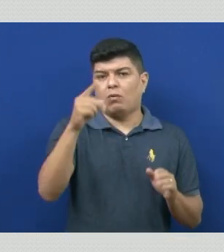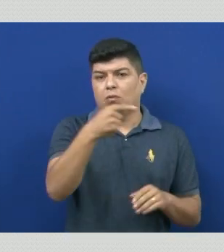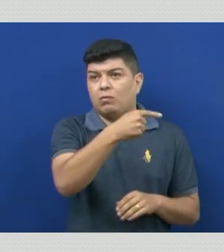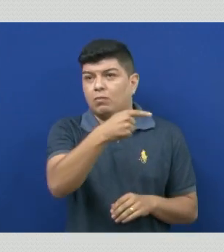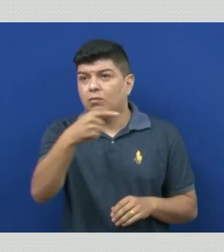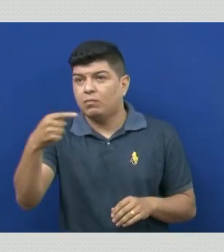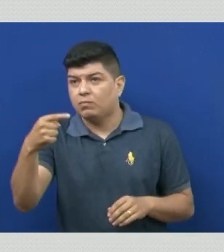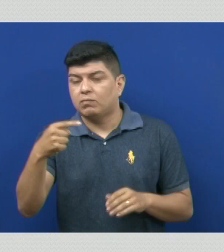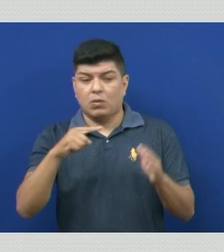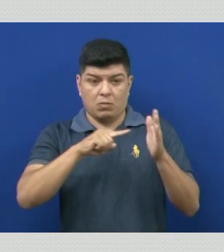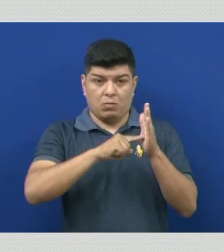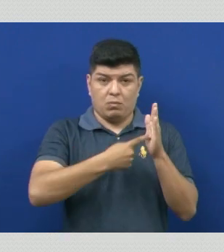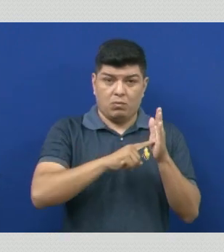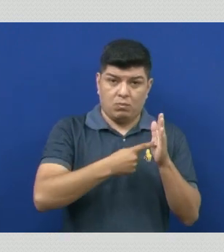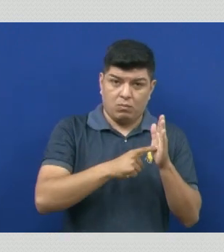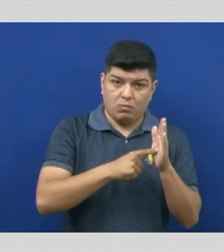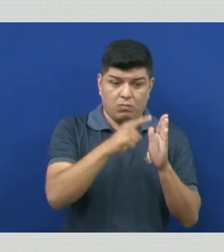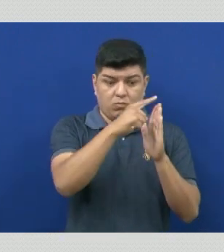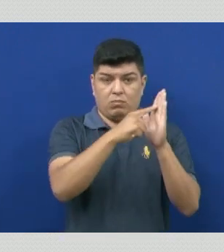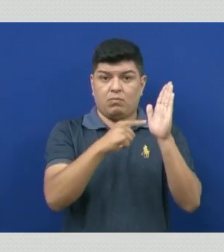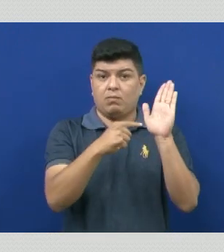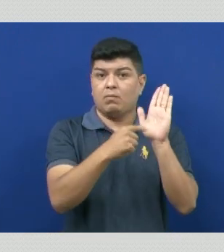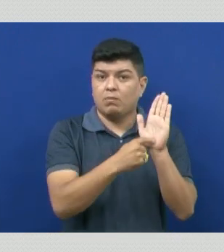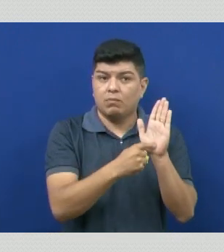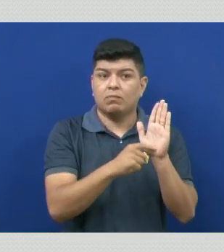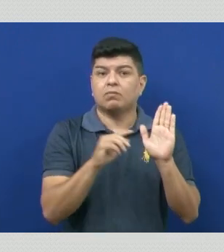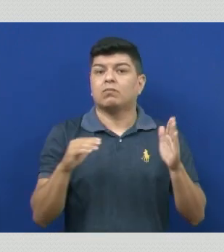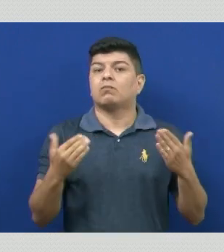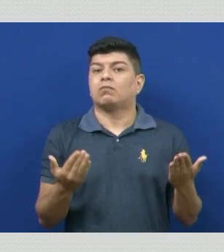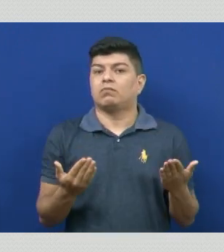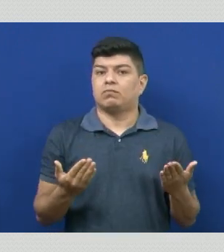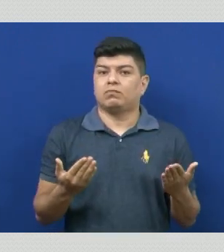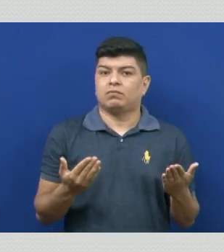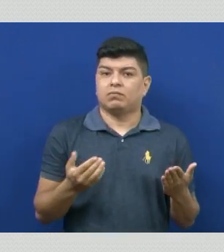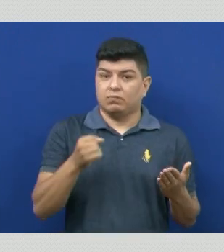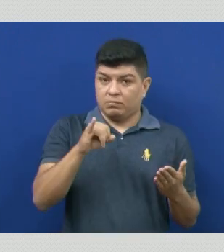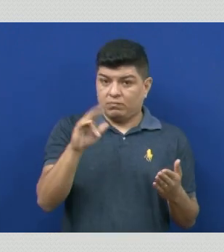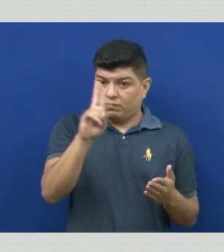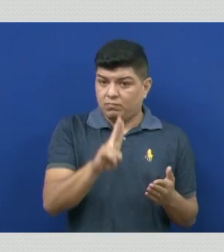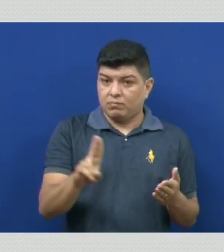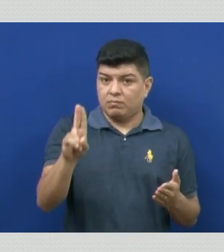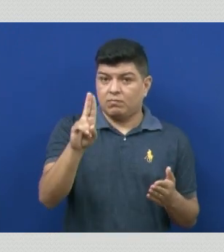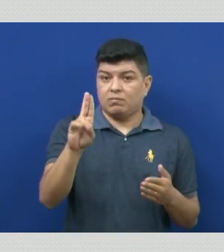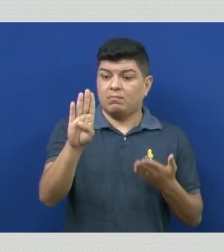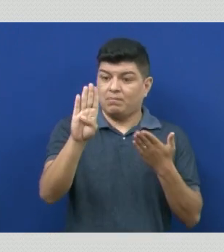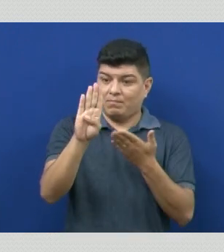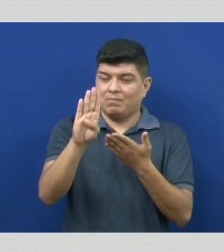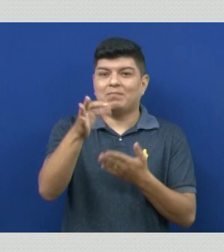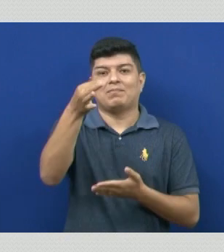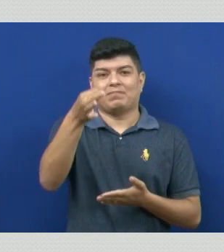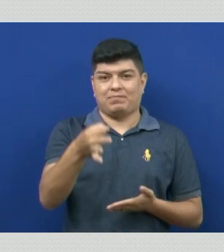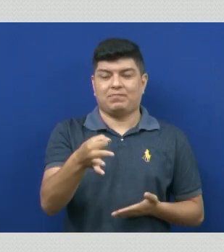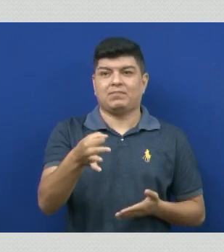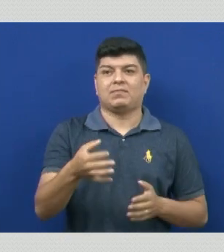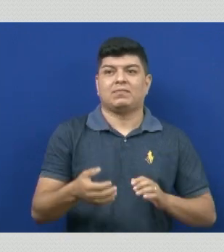B, ponto e ponto de exclamação. Se você marcou a letra B, parabéns, você